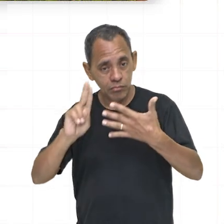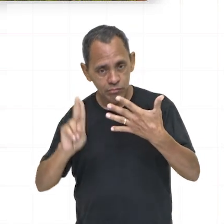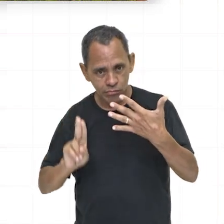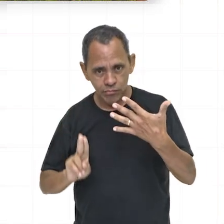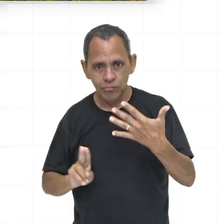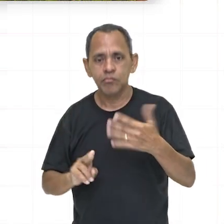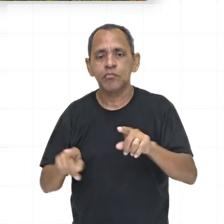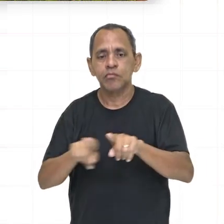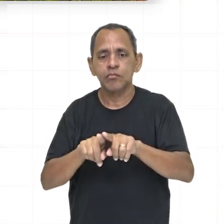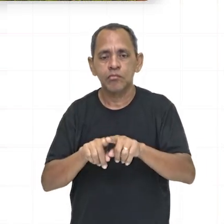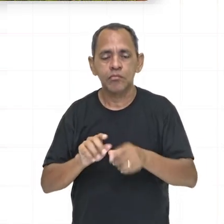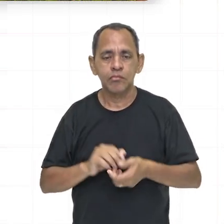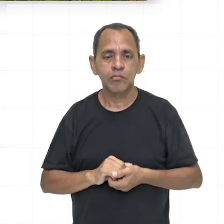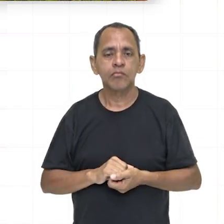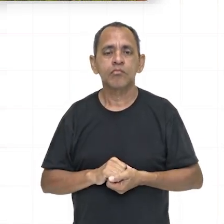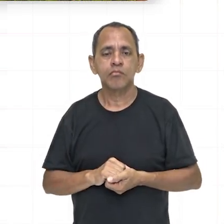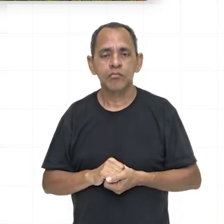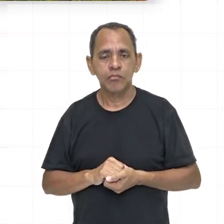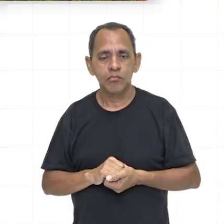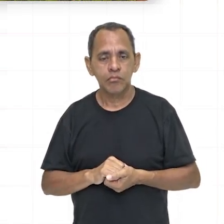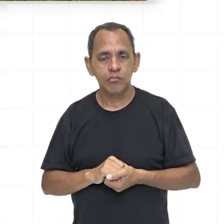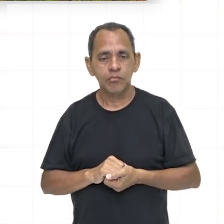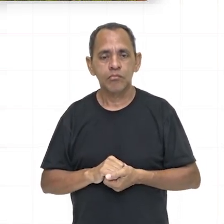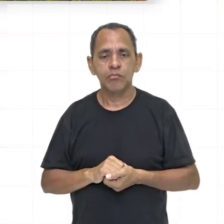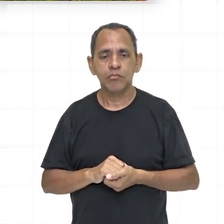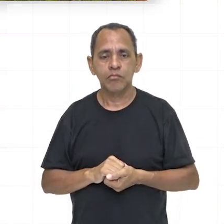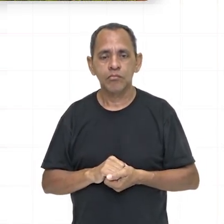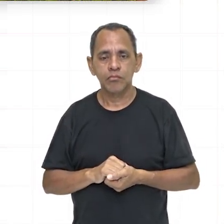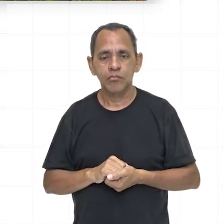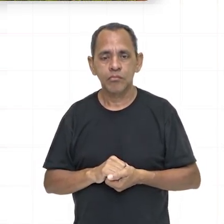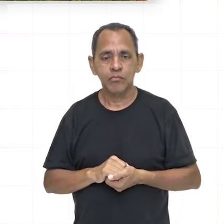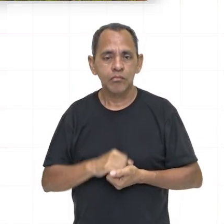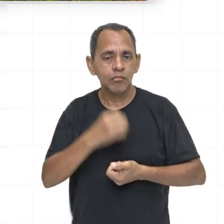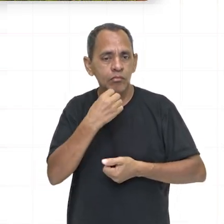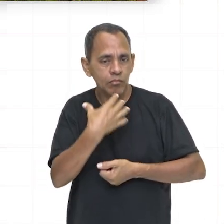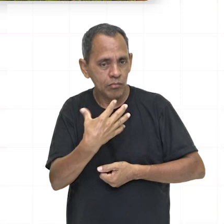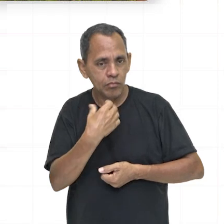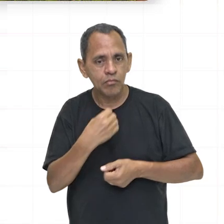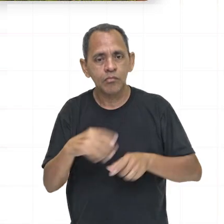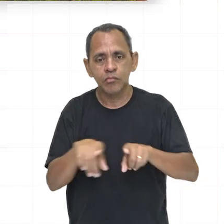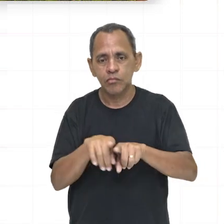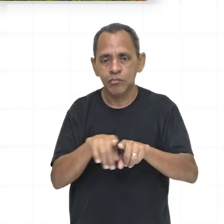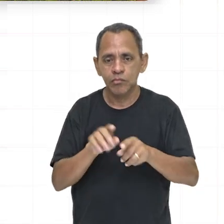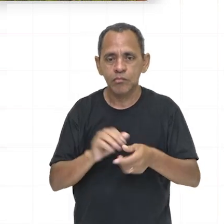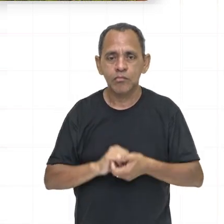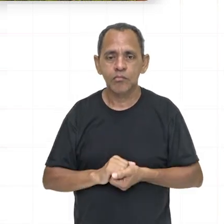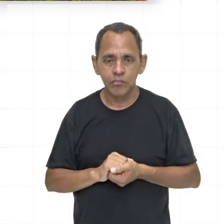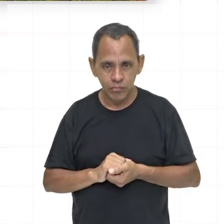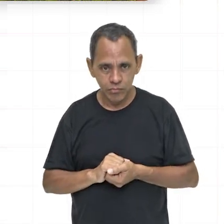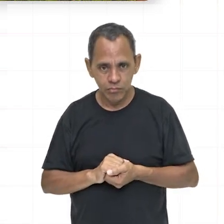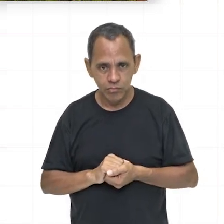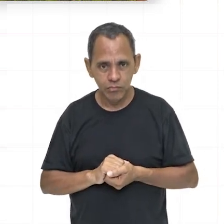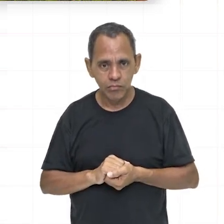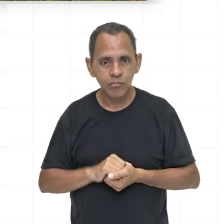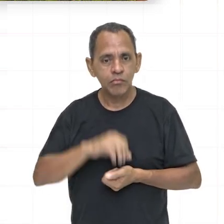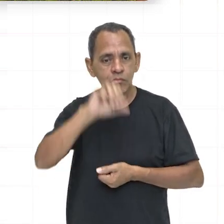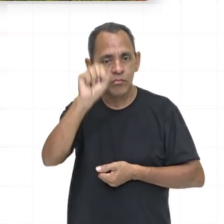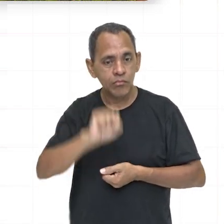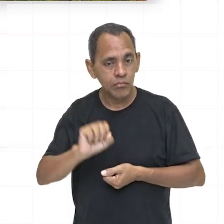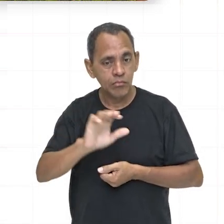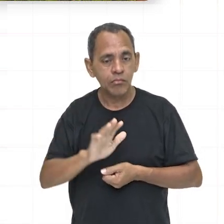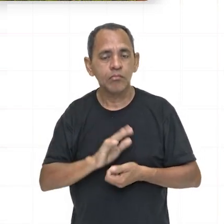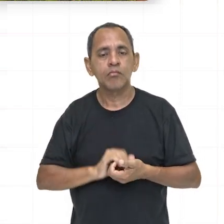Hong Kong e o Sudeste Asiático com menor intensidade. Essa